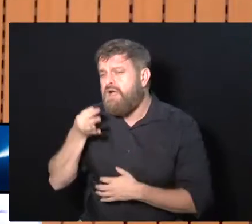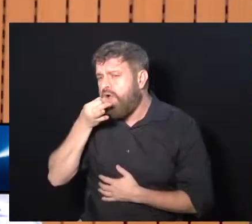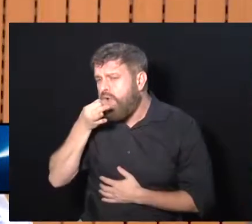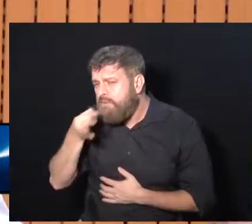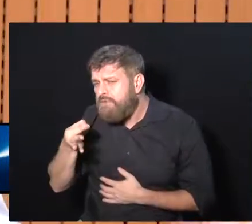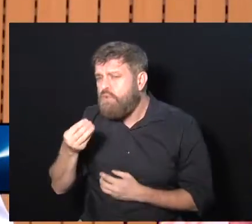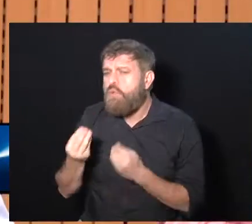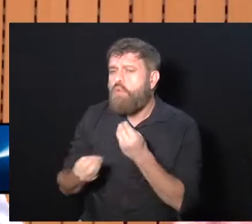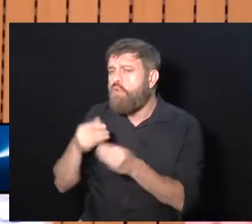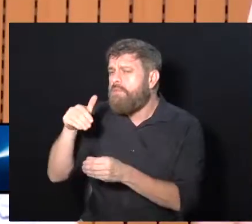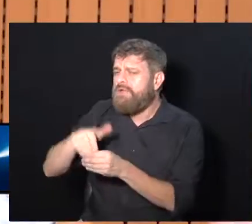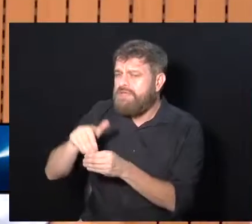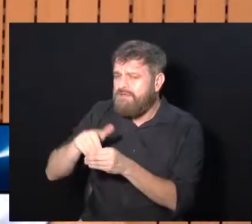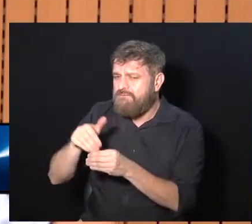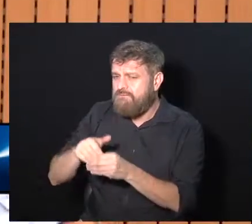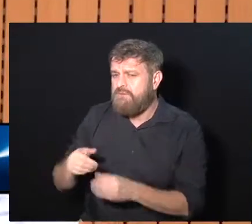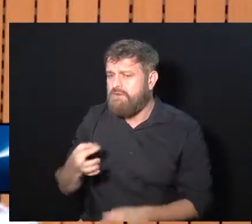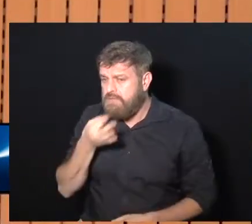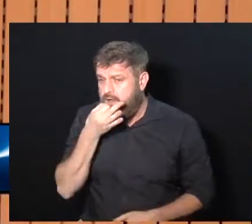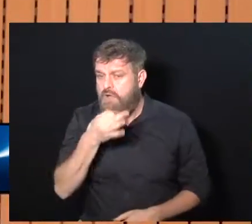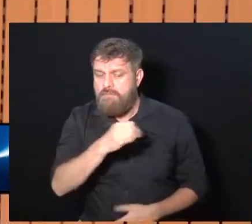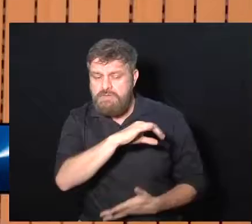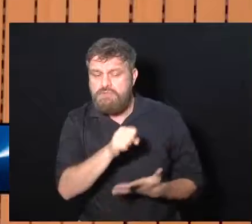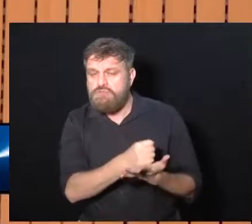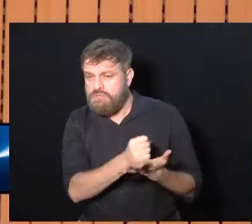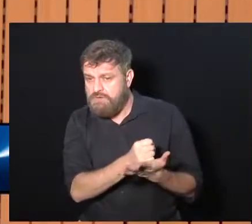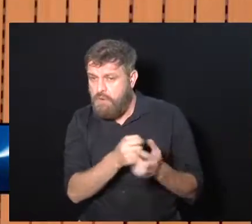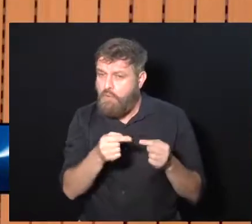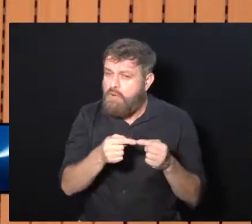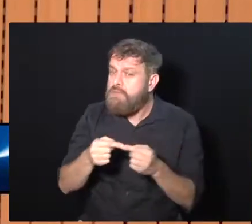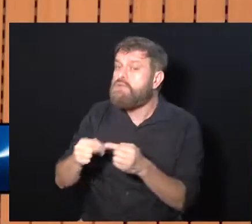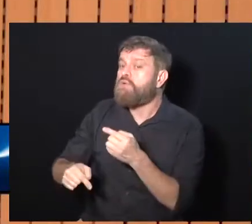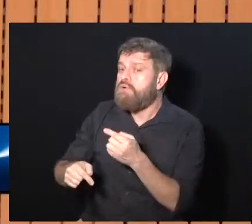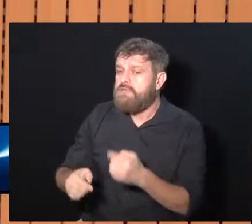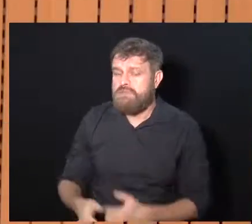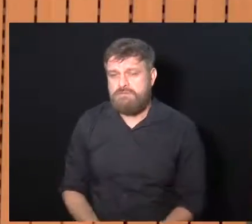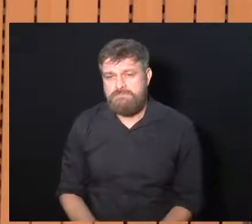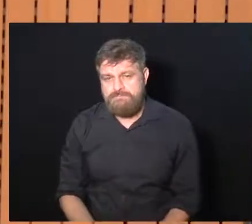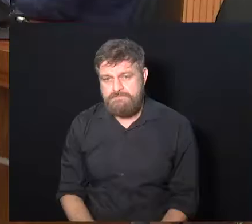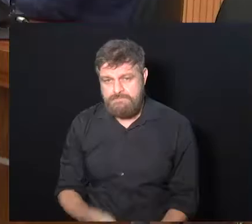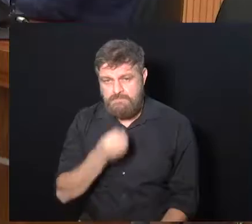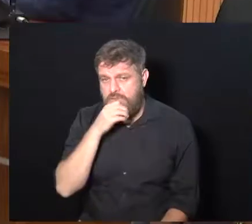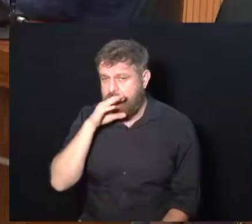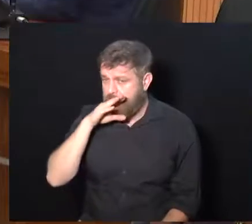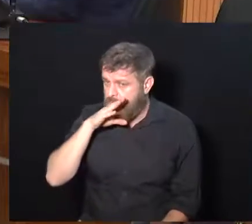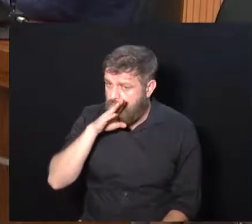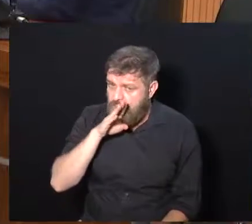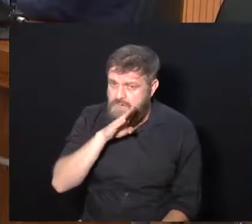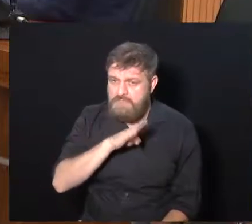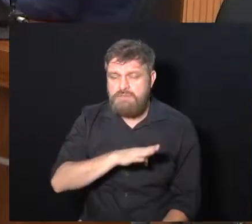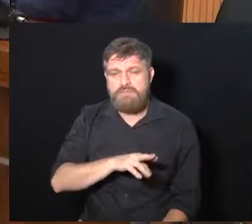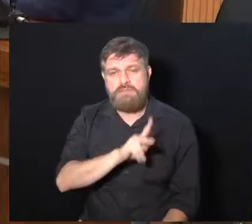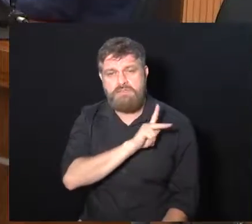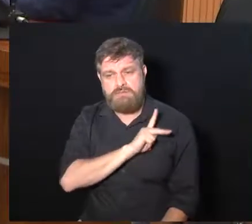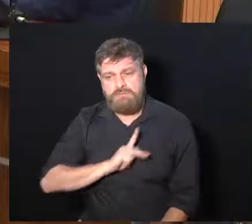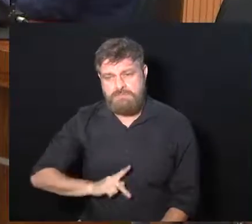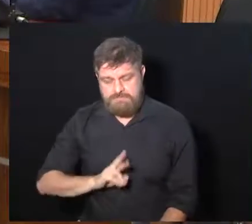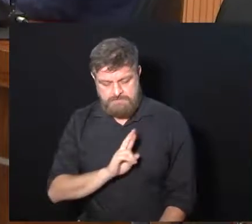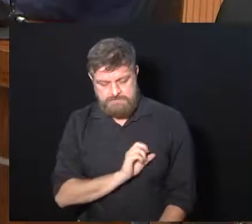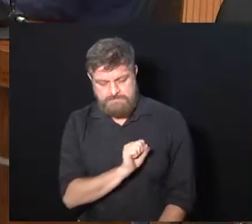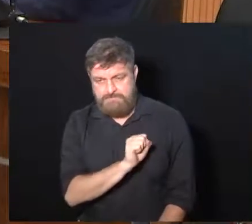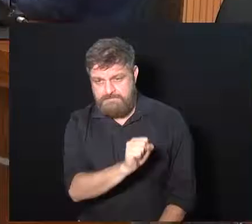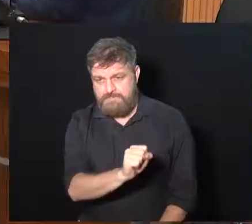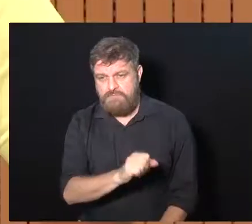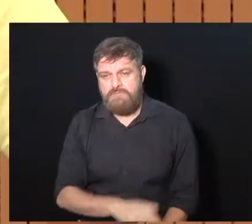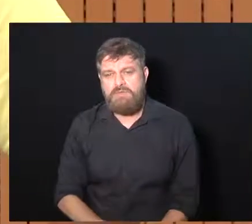como vota em relação ao parecer exarado pelo vereador Jorge da Farmácia. Boa tarde, senhor presidente,